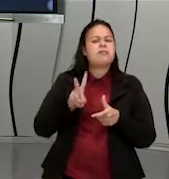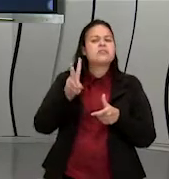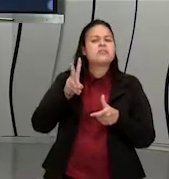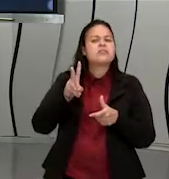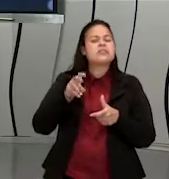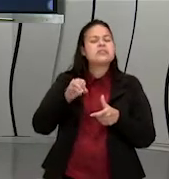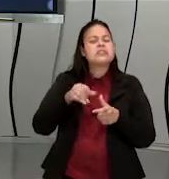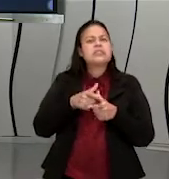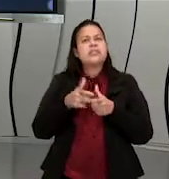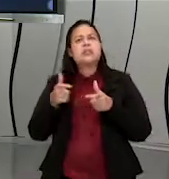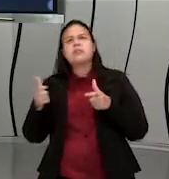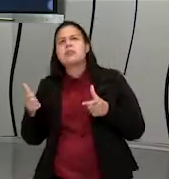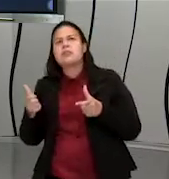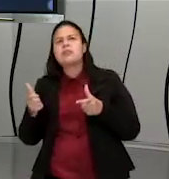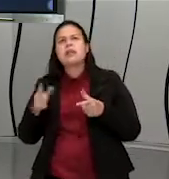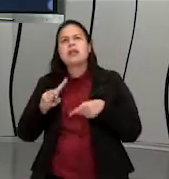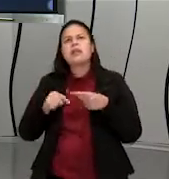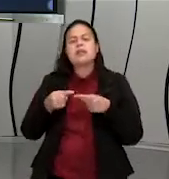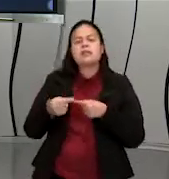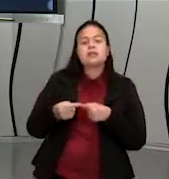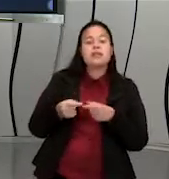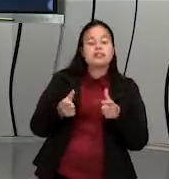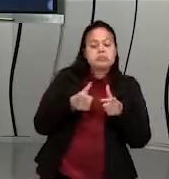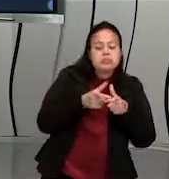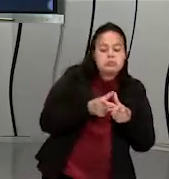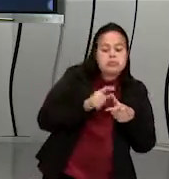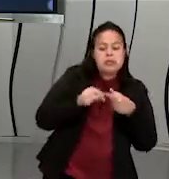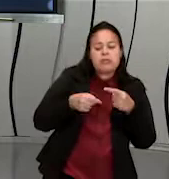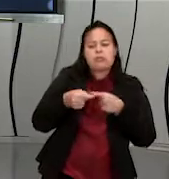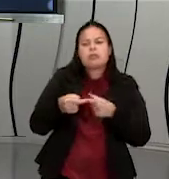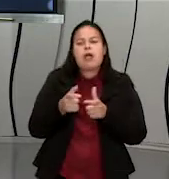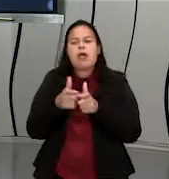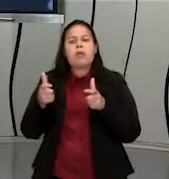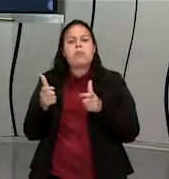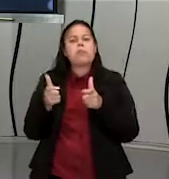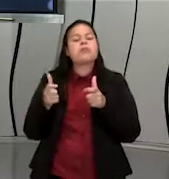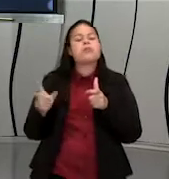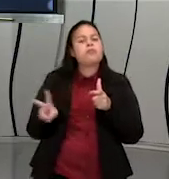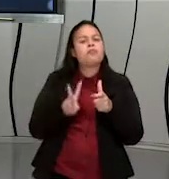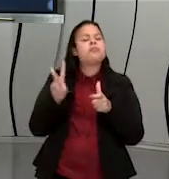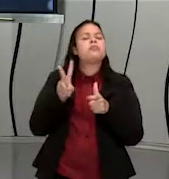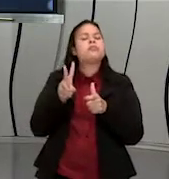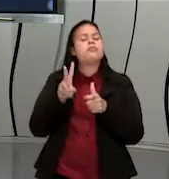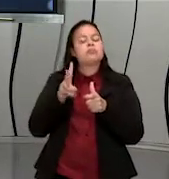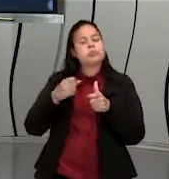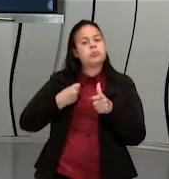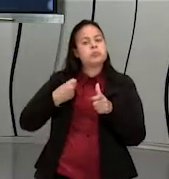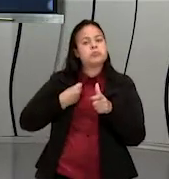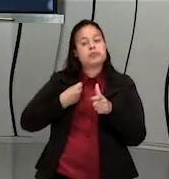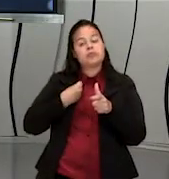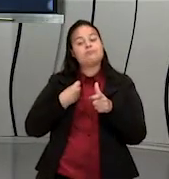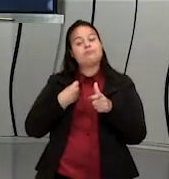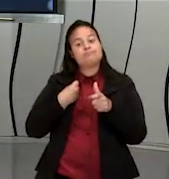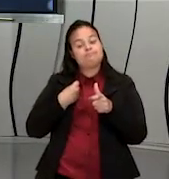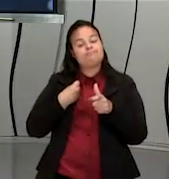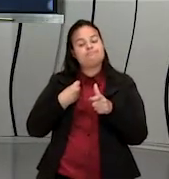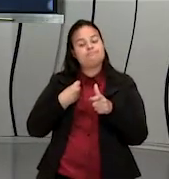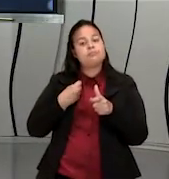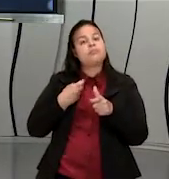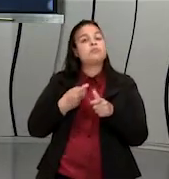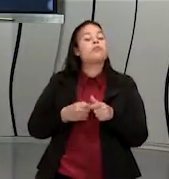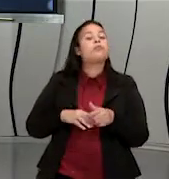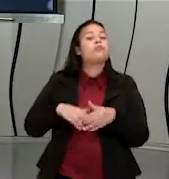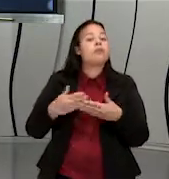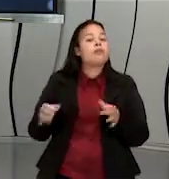gente aumenta e depois, se a gente diminui e depois aumenta o mesmo valor, sempre o valor no final vai acabar